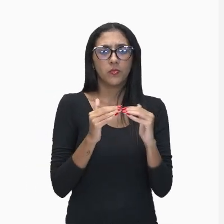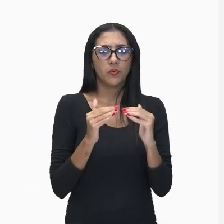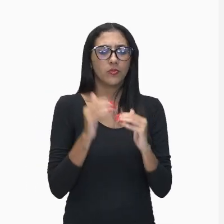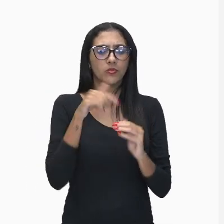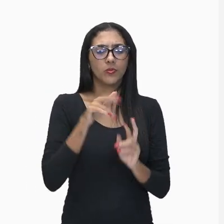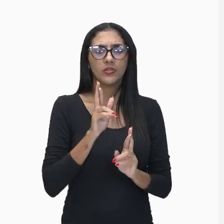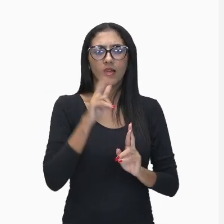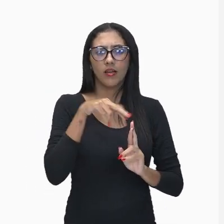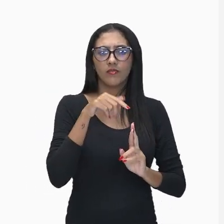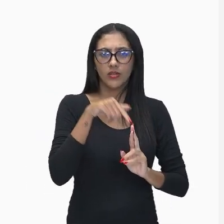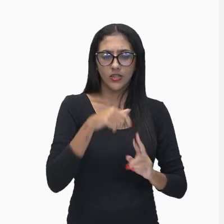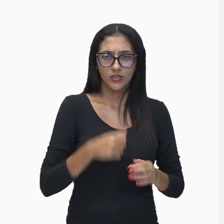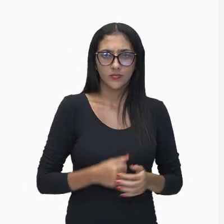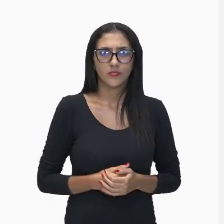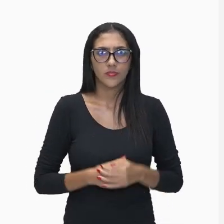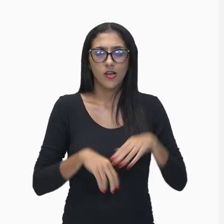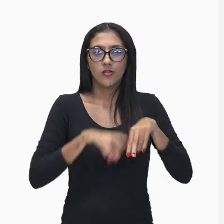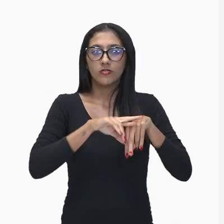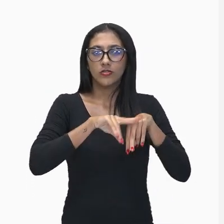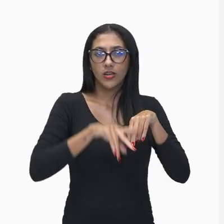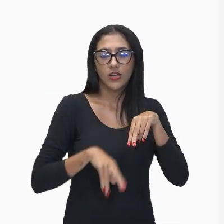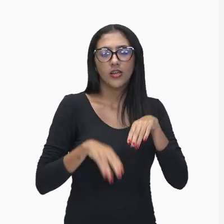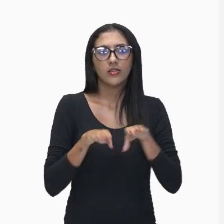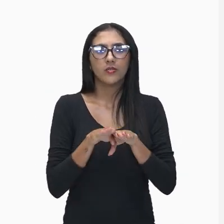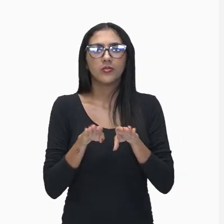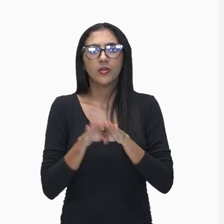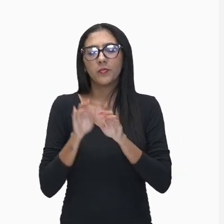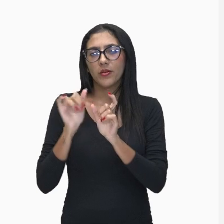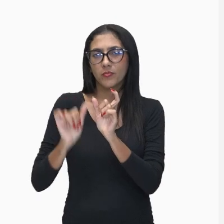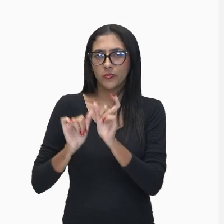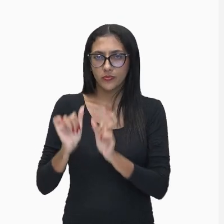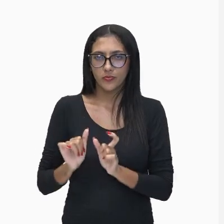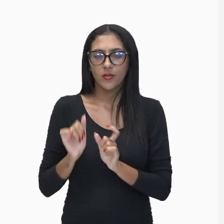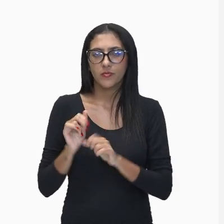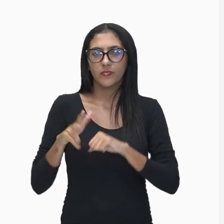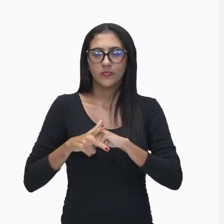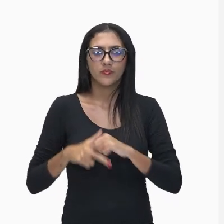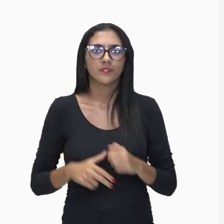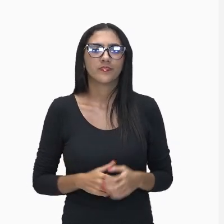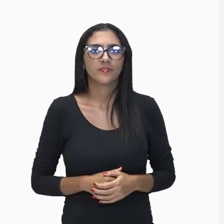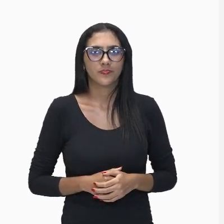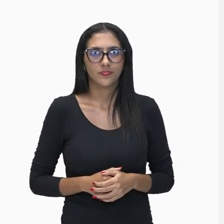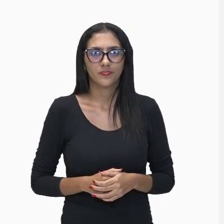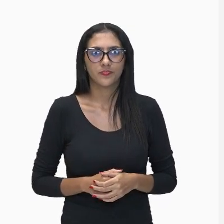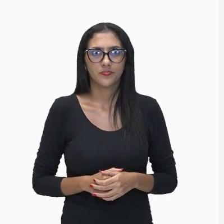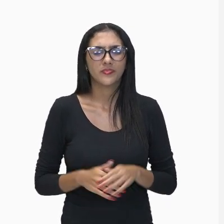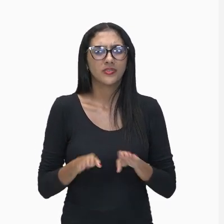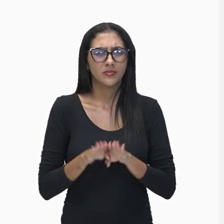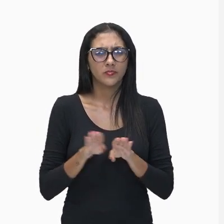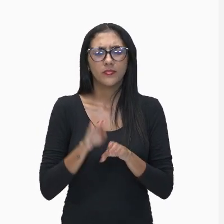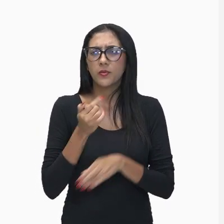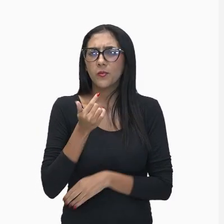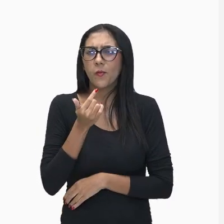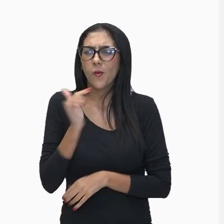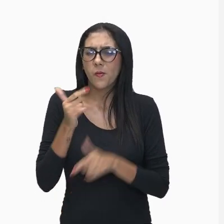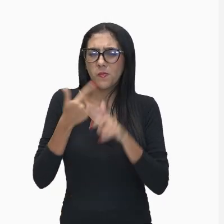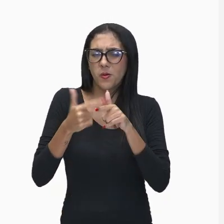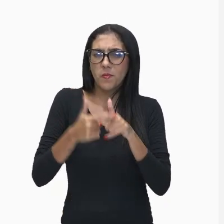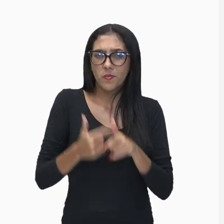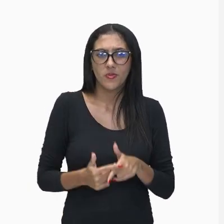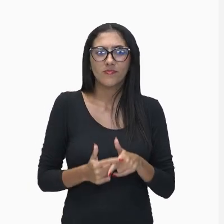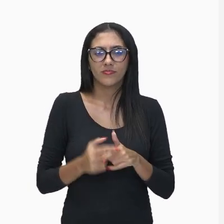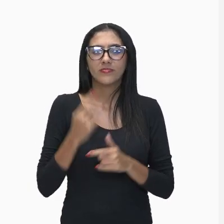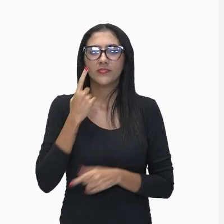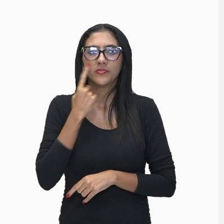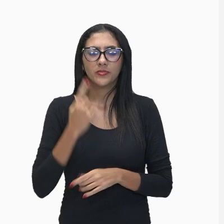oração, em número e pessoa. Ok? E temos mais problemas lá naquele texto. Olha só, percebe que a regra básica